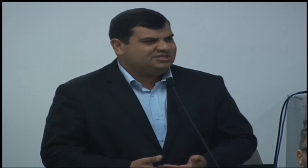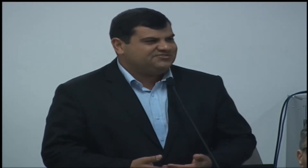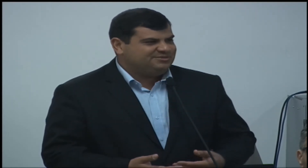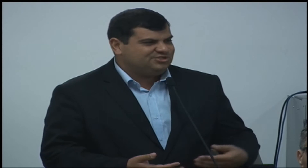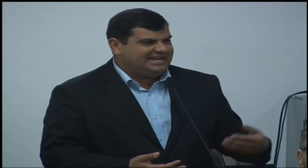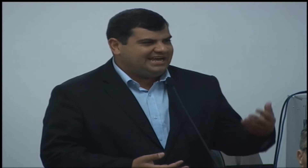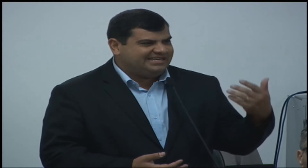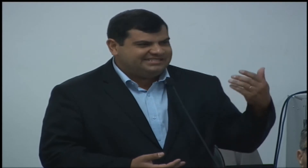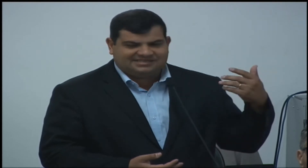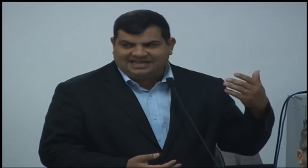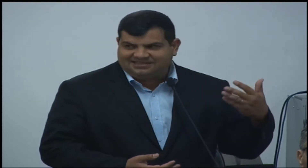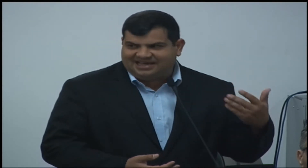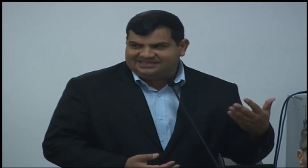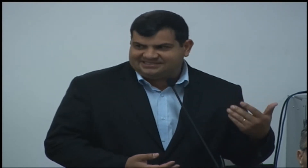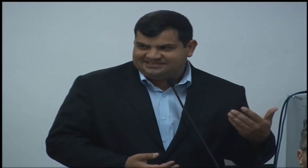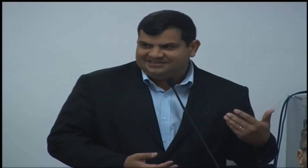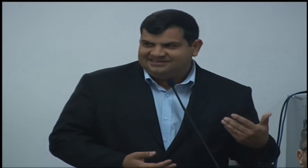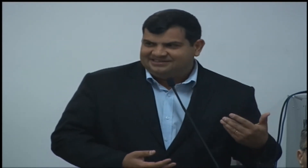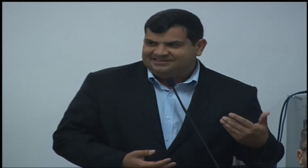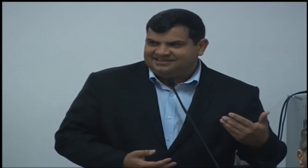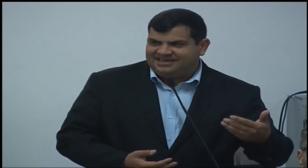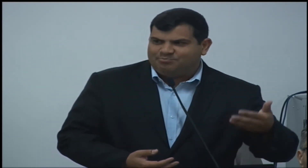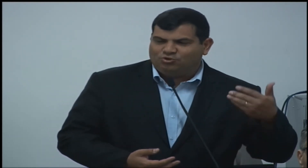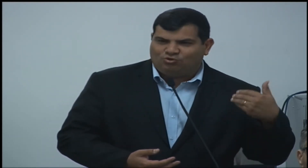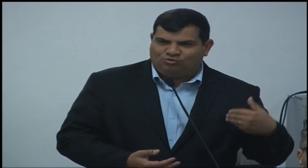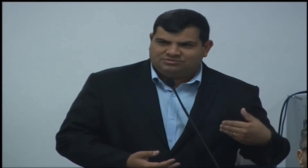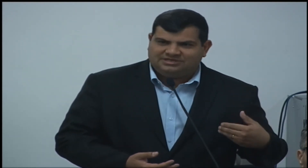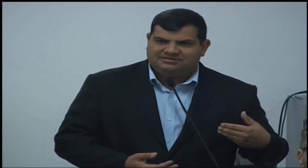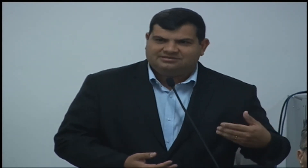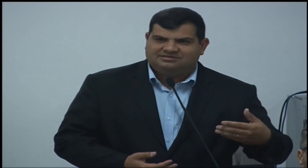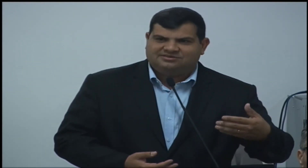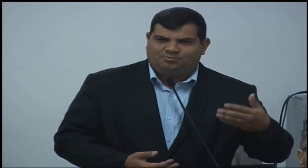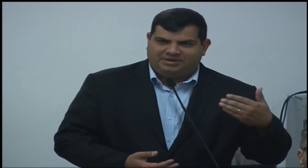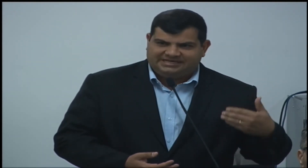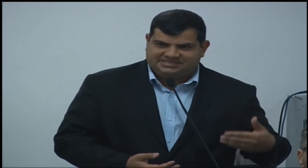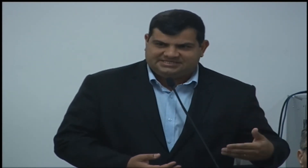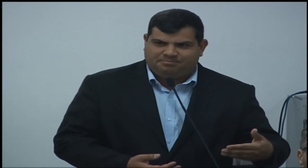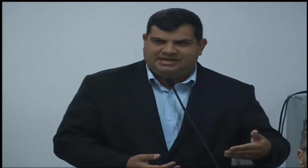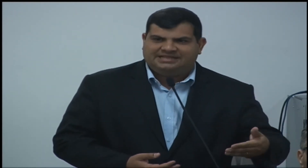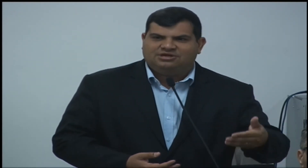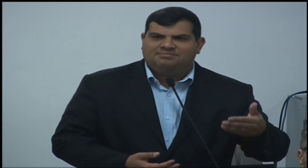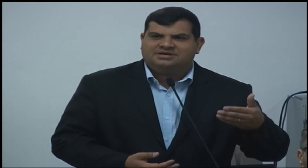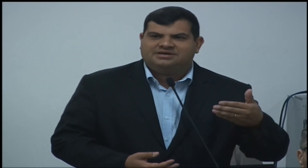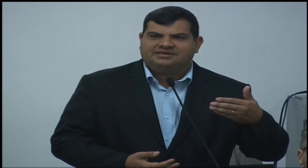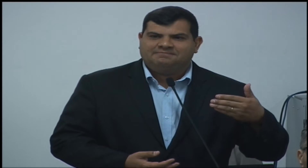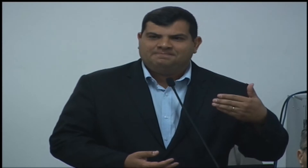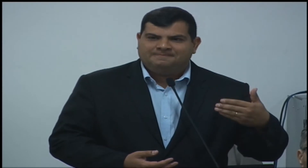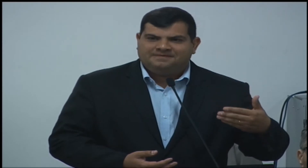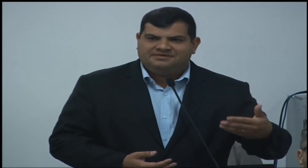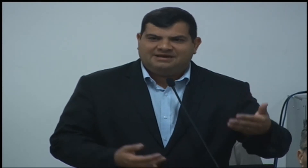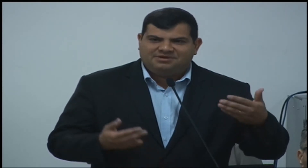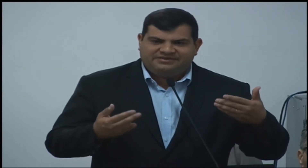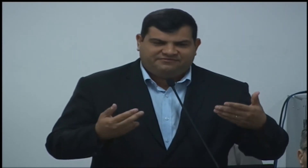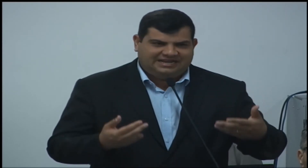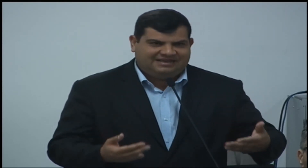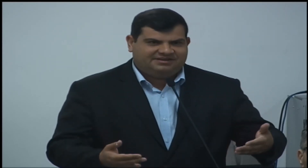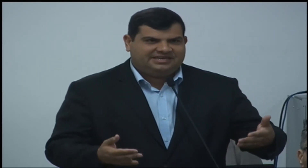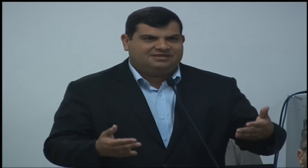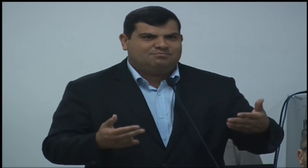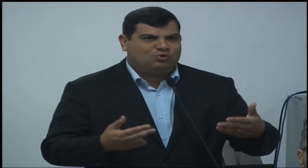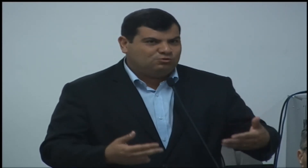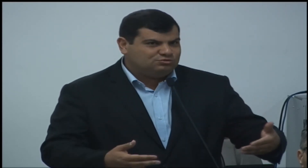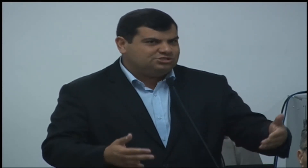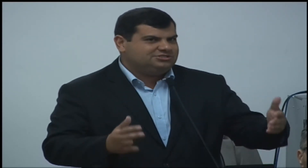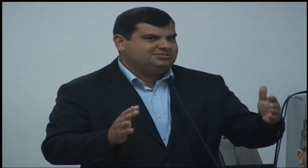Aí nós vimos a raiz lá atrás, que era por conta que o pai tinha separado da mãe, e a mãe falava